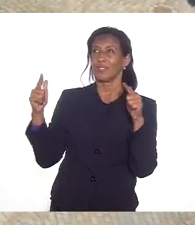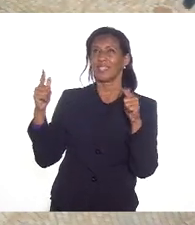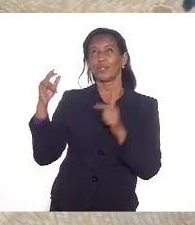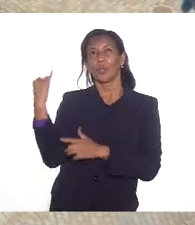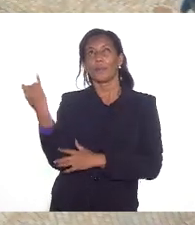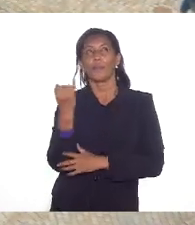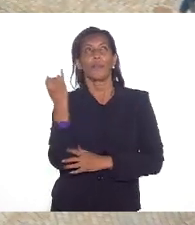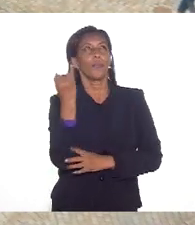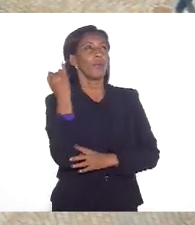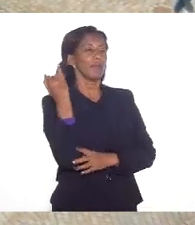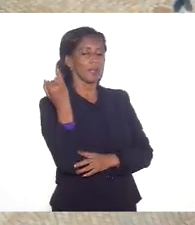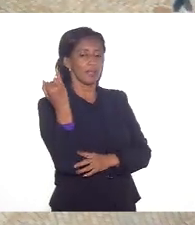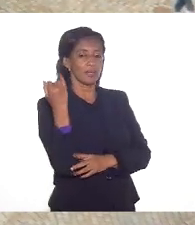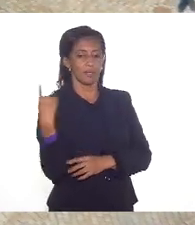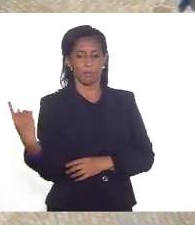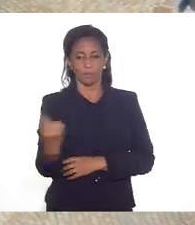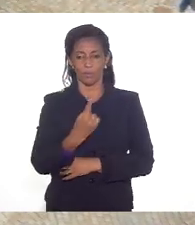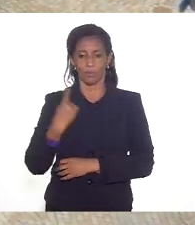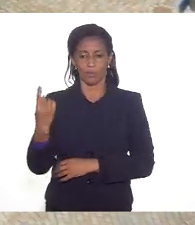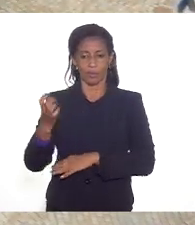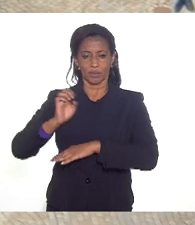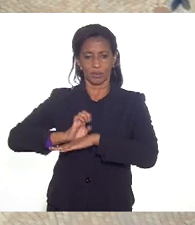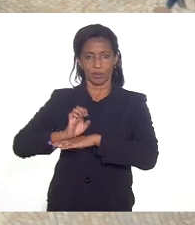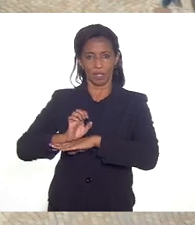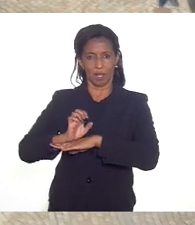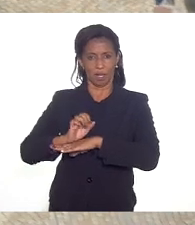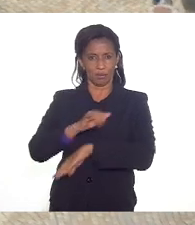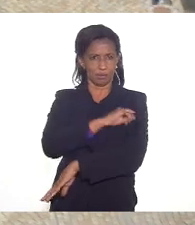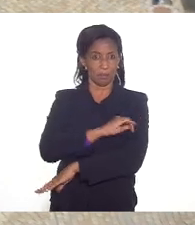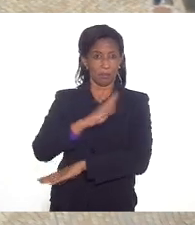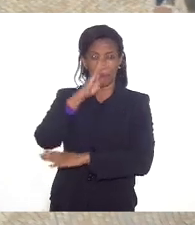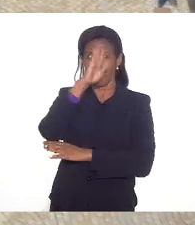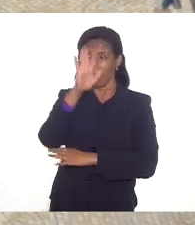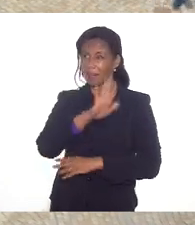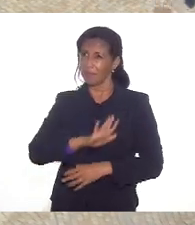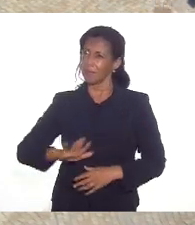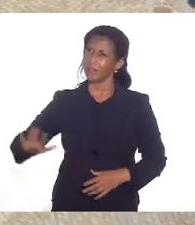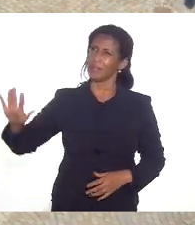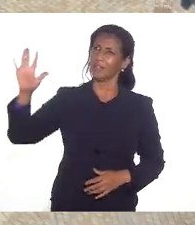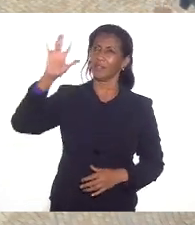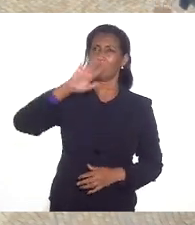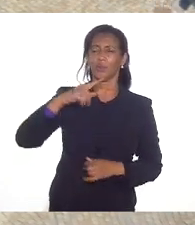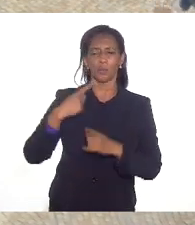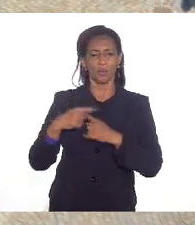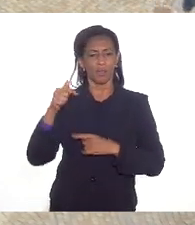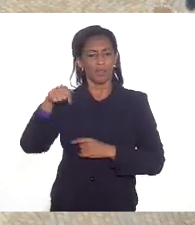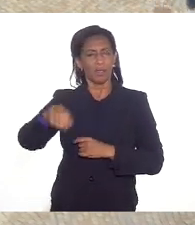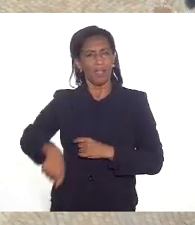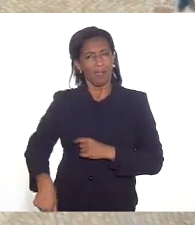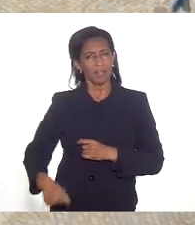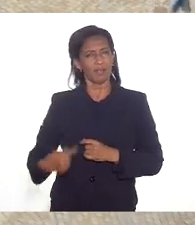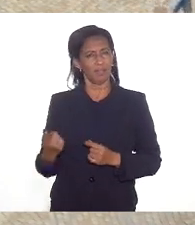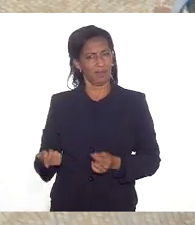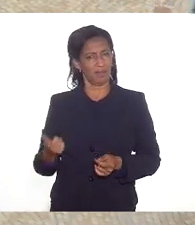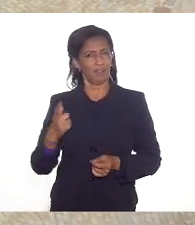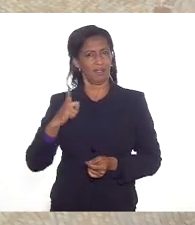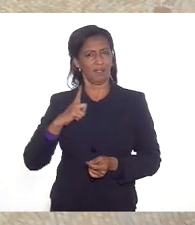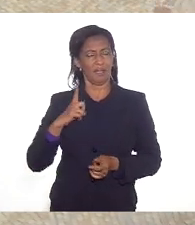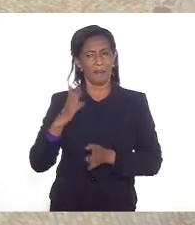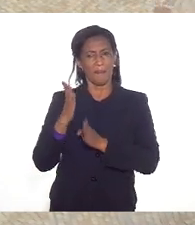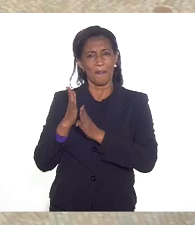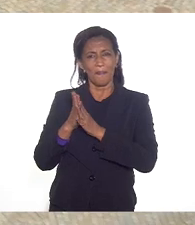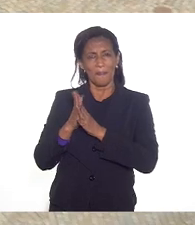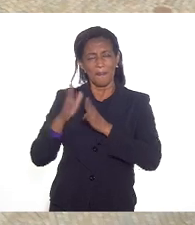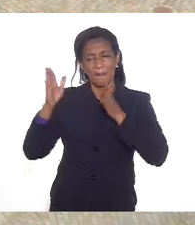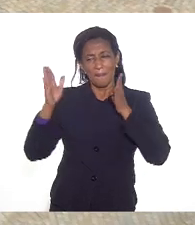grande importância para o nosso Estado do Rio de Janeiro mas para o Brasil porque aqui abrigou e abriga